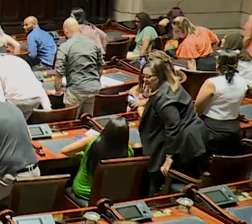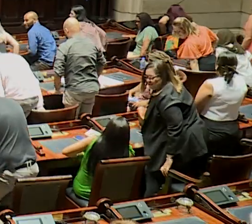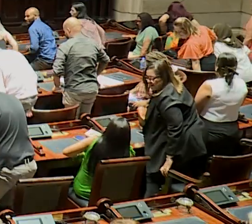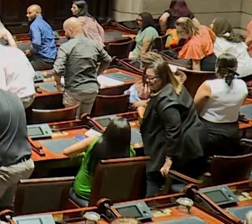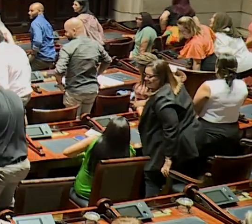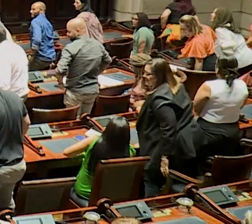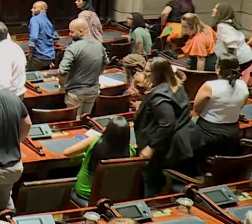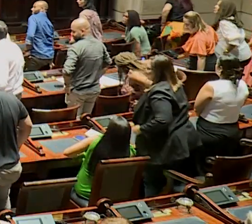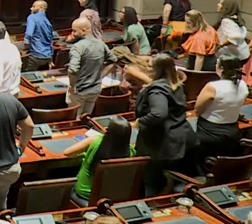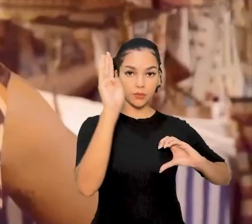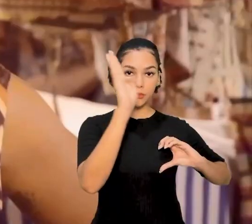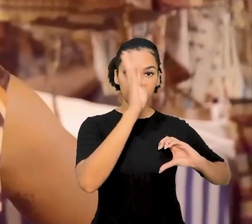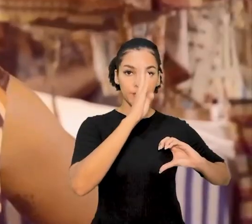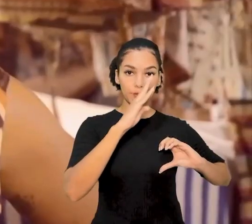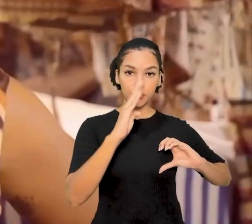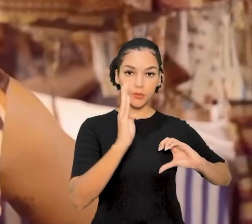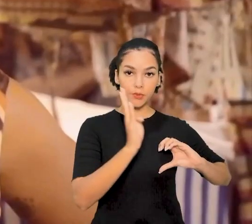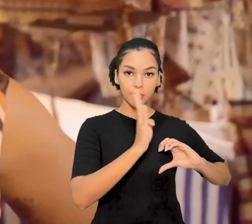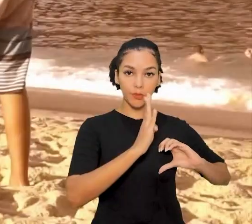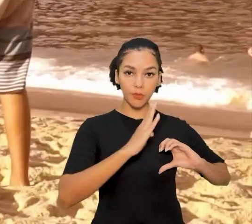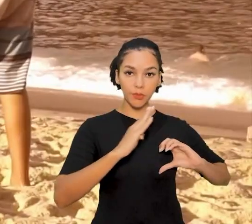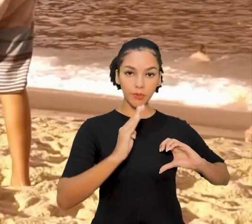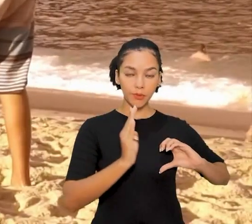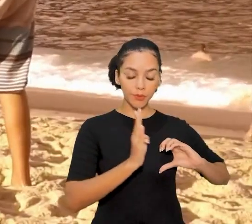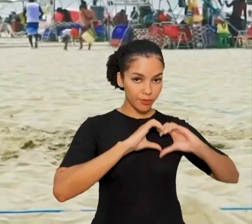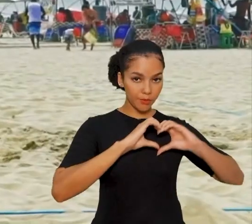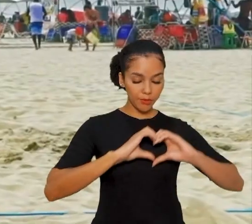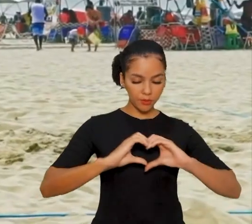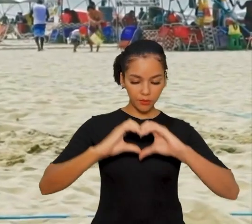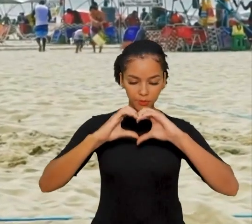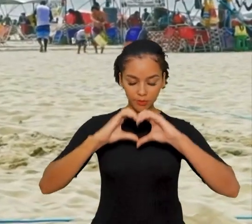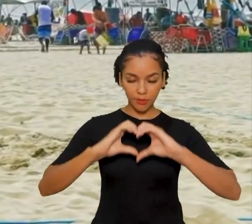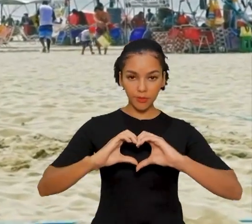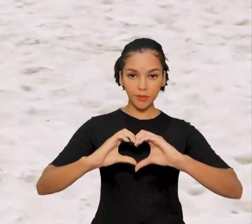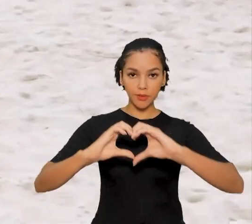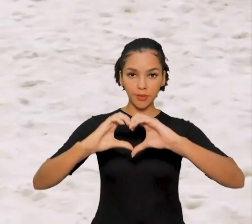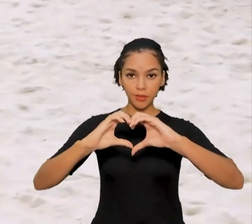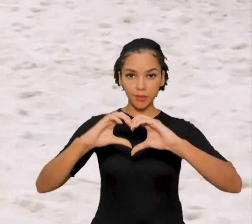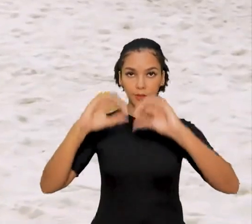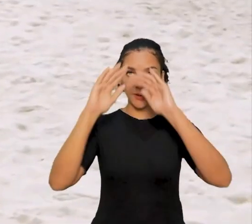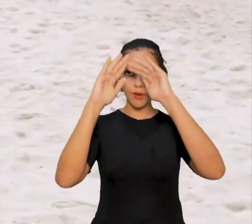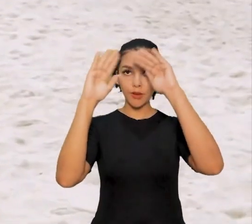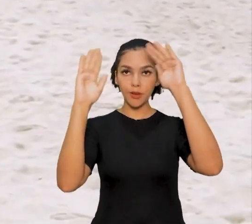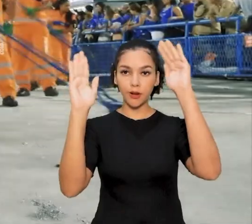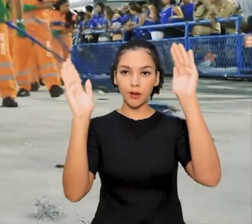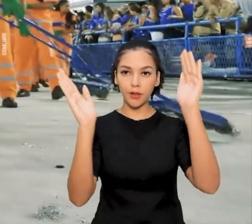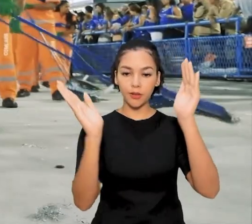mú meu Grand coração do